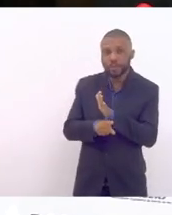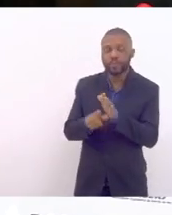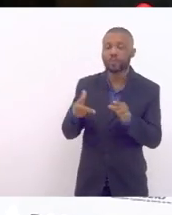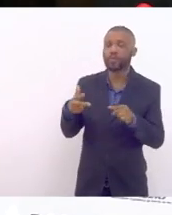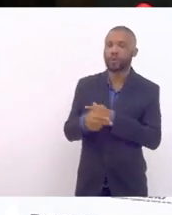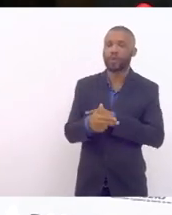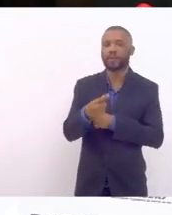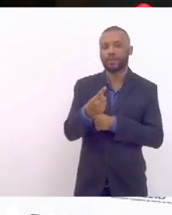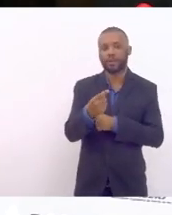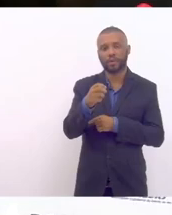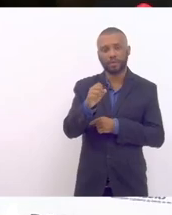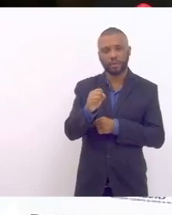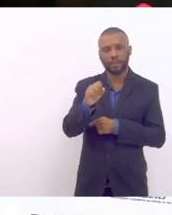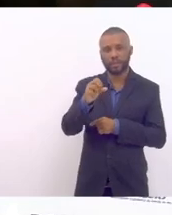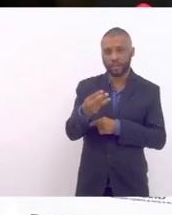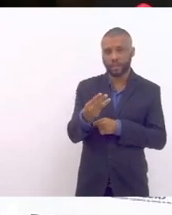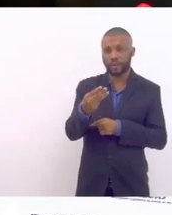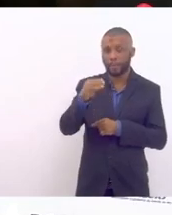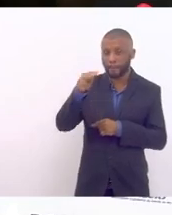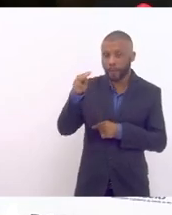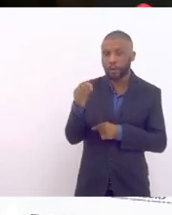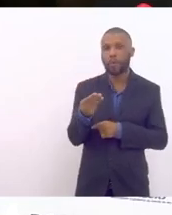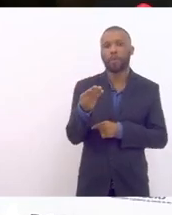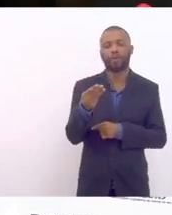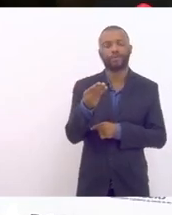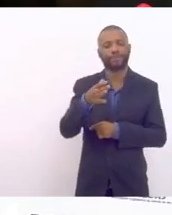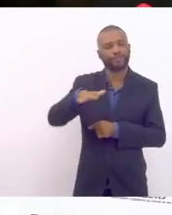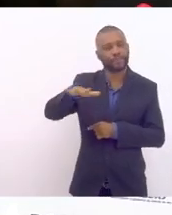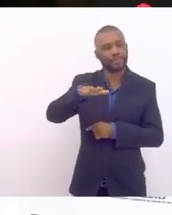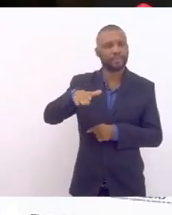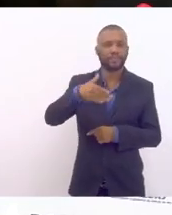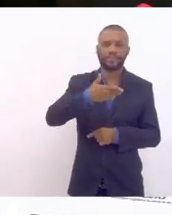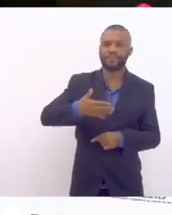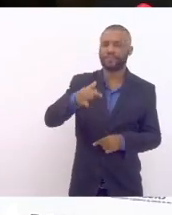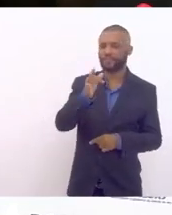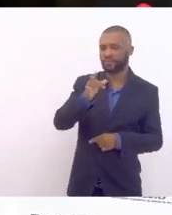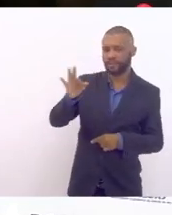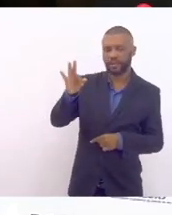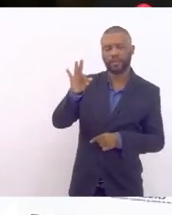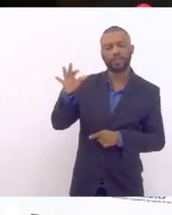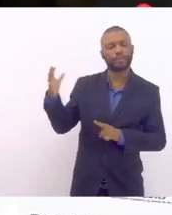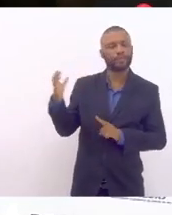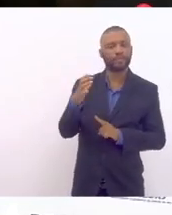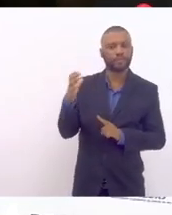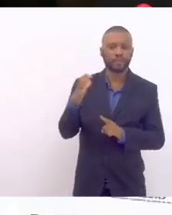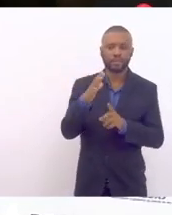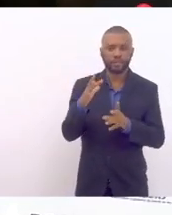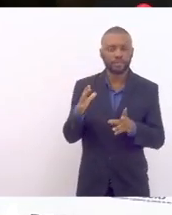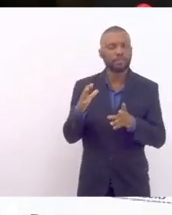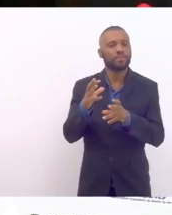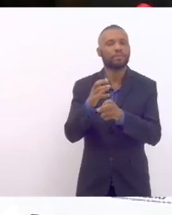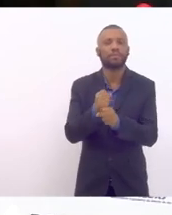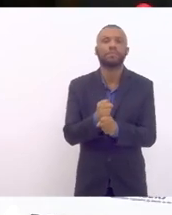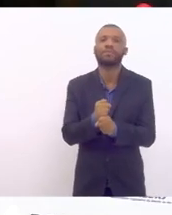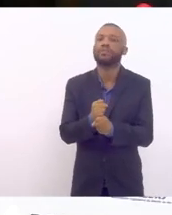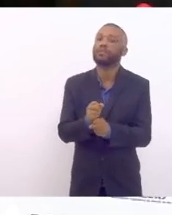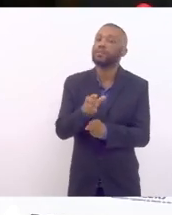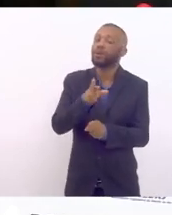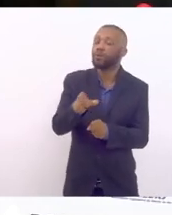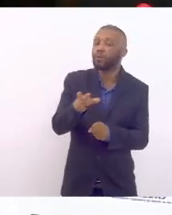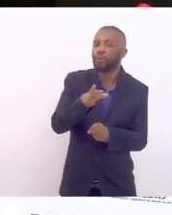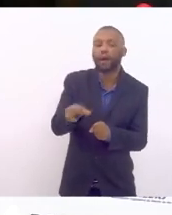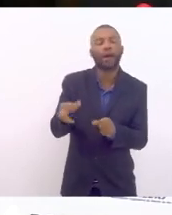183 milhões da rede Federal isso impacta e uma dotação orçamentária que já não era uma dotação